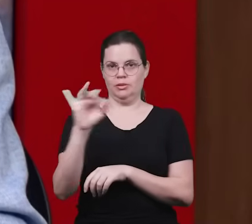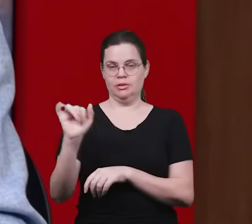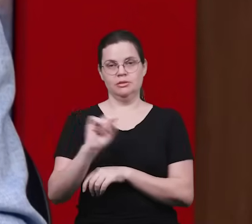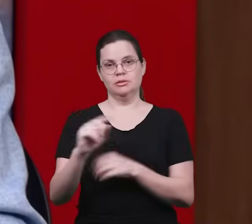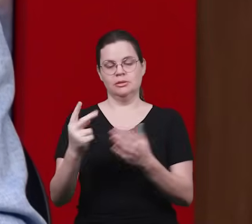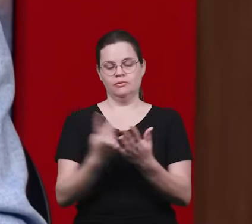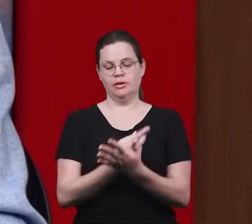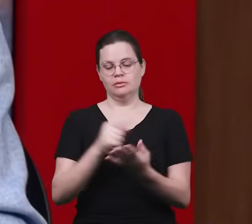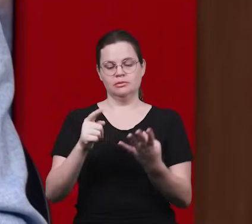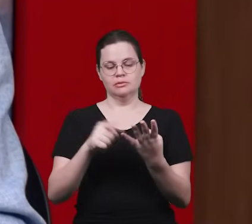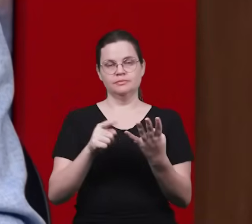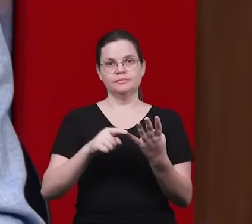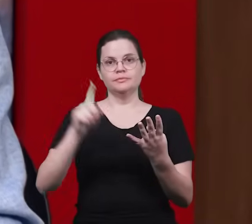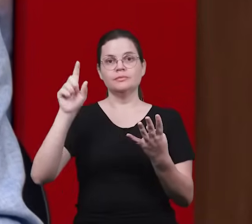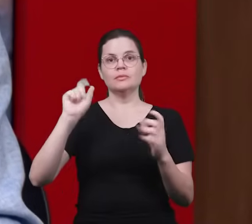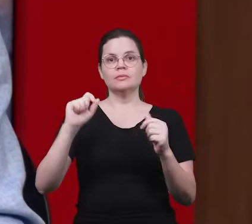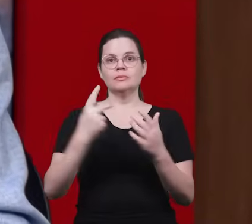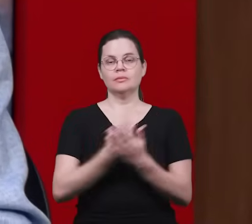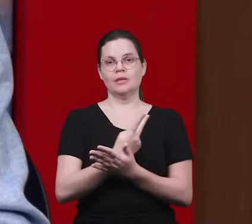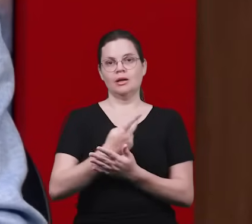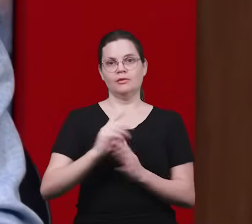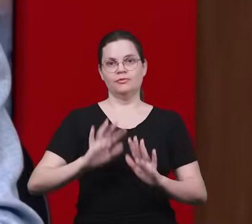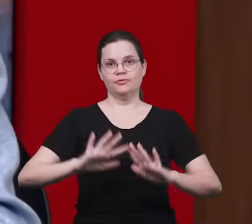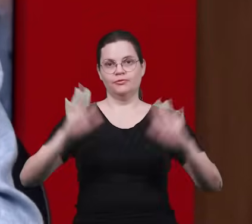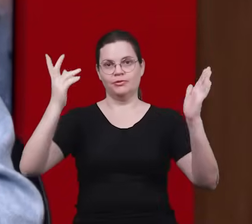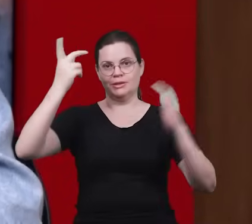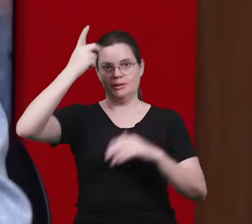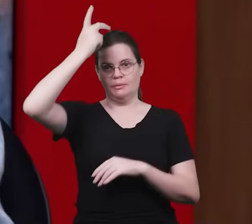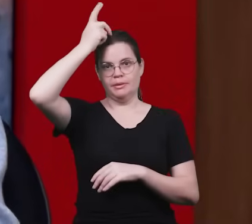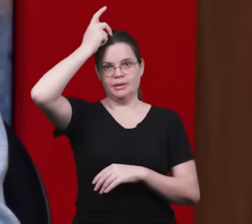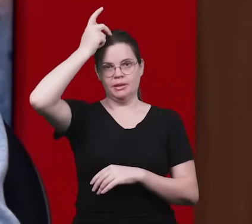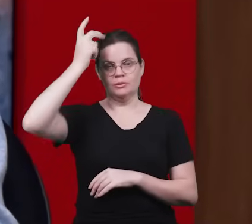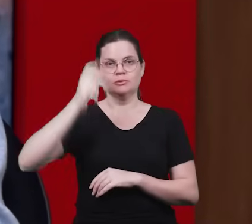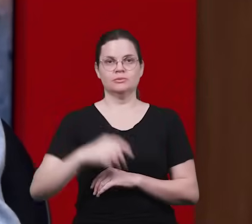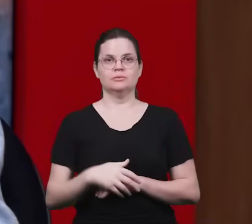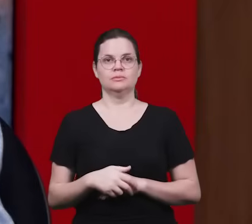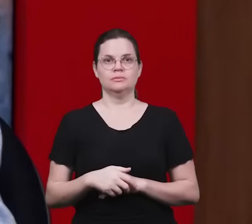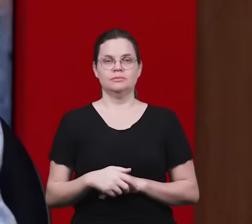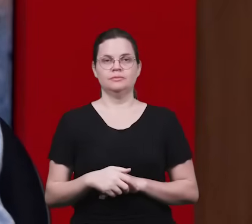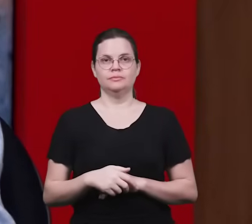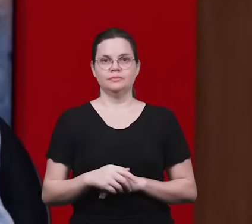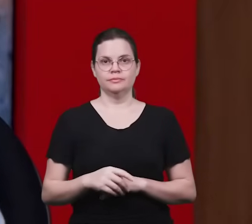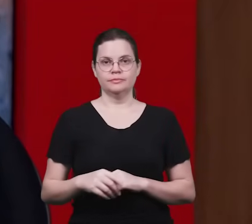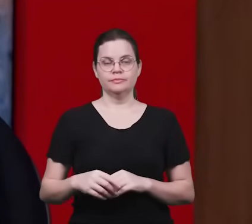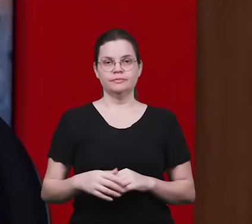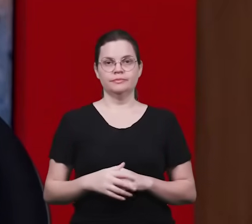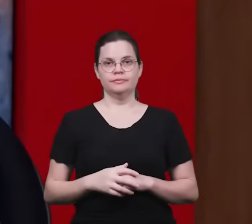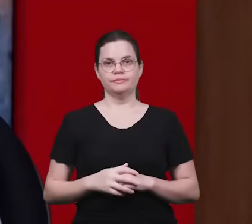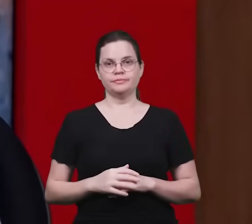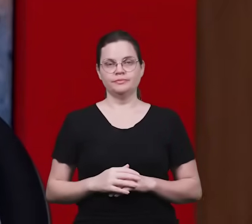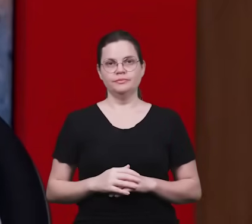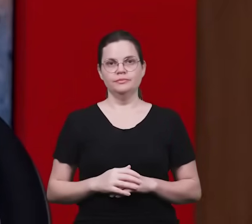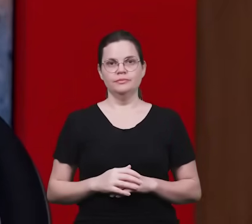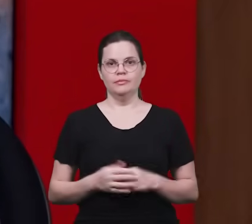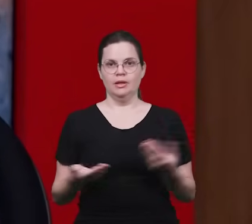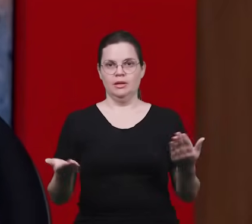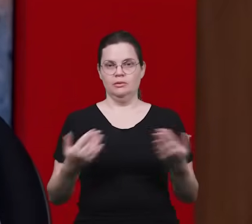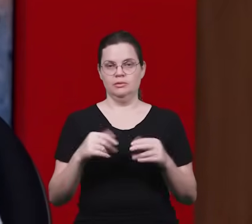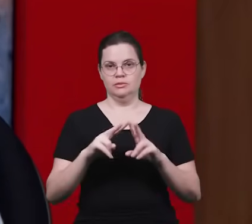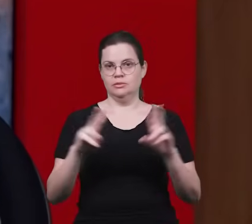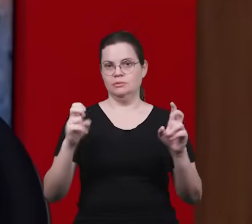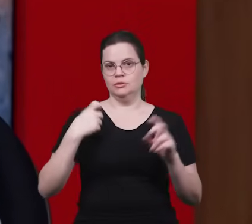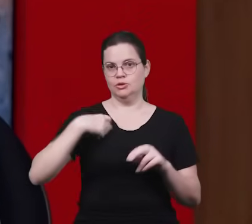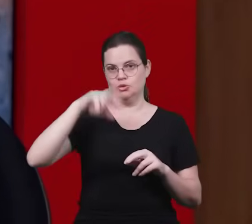de Pentecostes, que aí nós vamos virar um pouco aqui a nossa análise, sair da questão